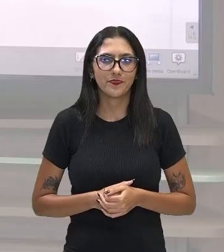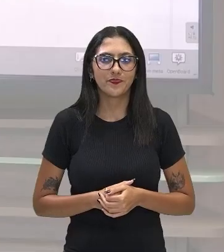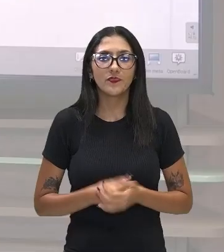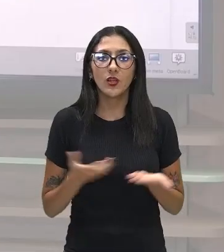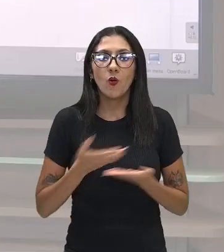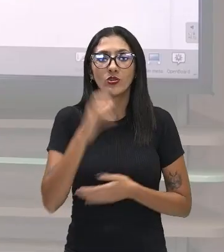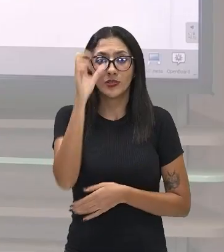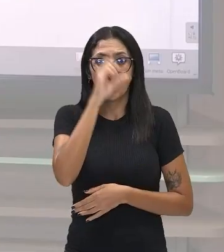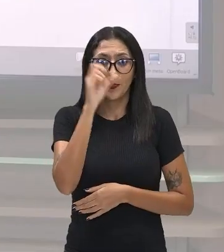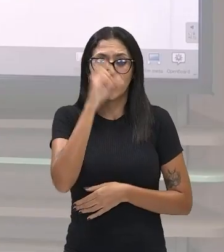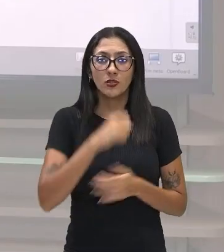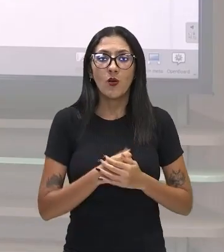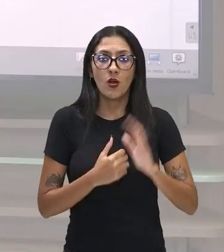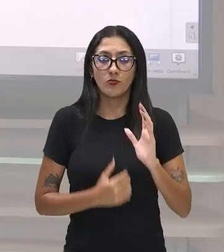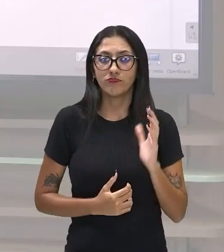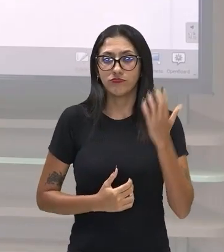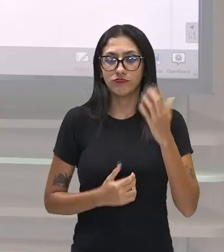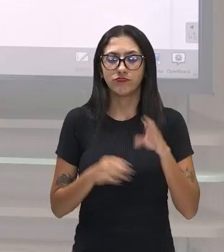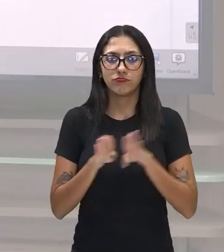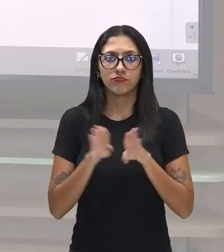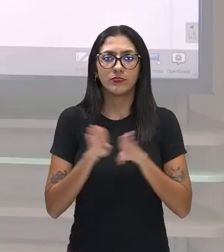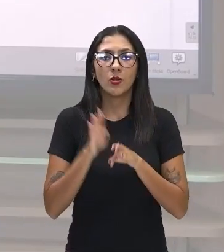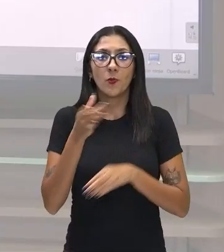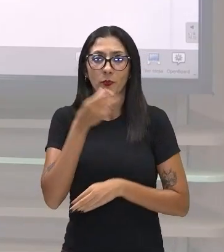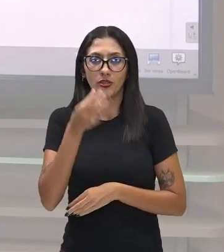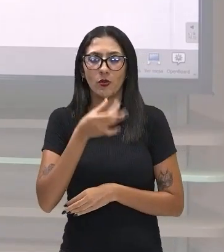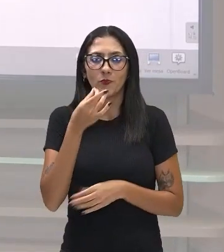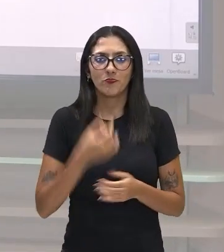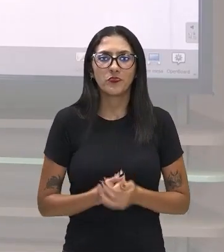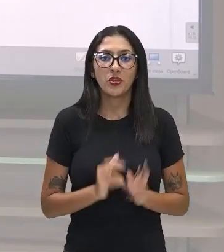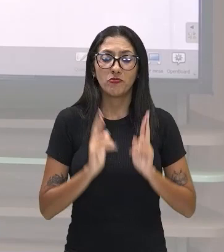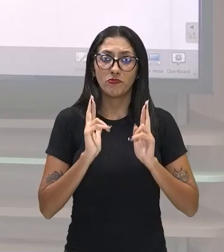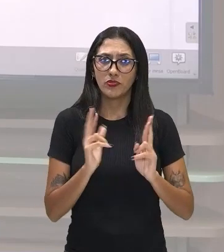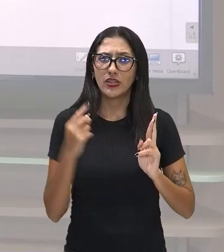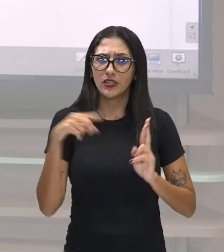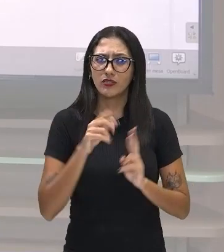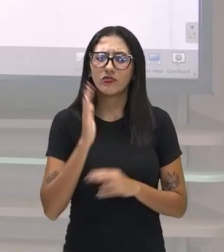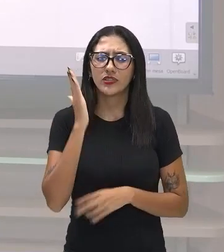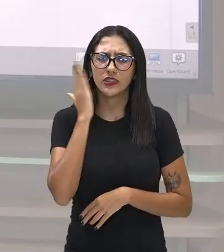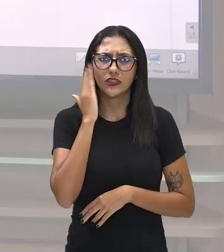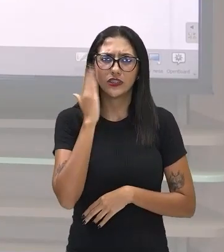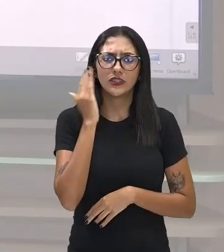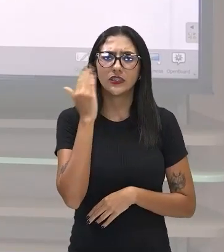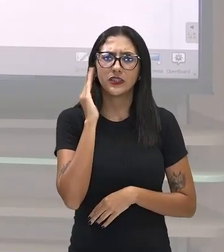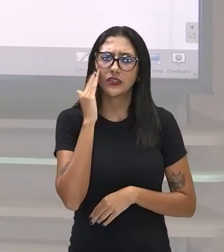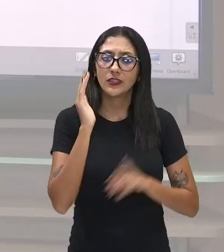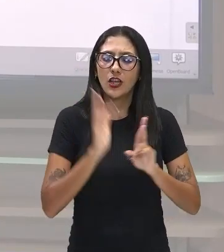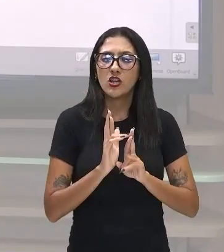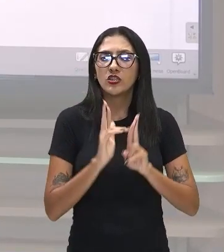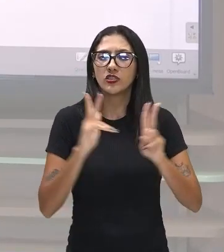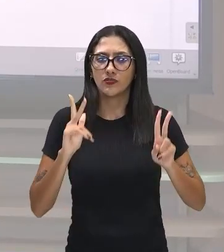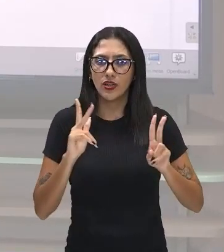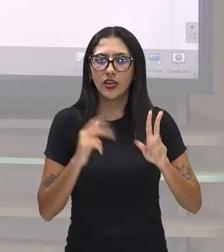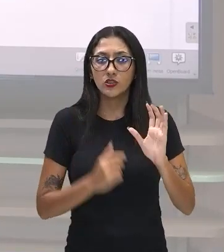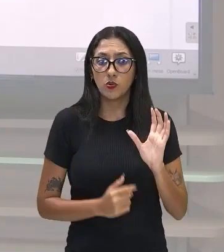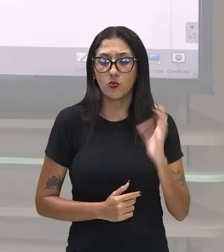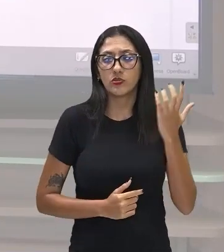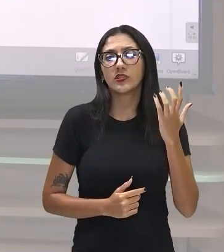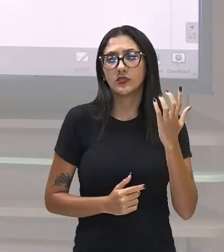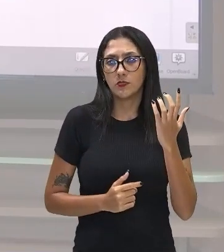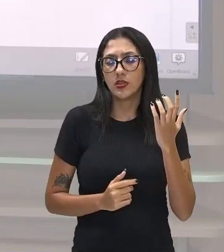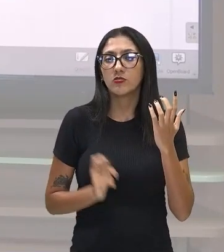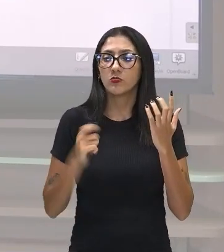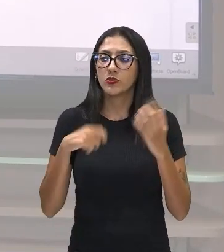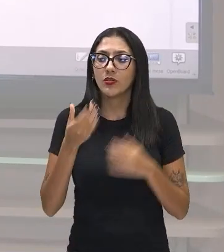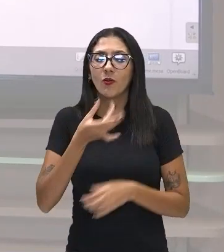sobre fato e opinião. Eu tenho certeza que você já sabe estabelecer a diferença entre fato